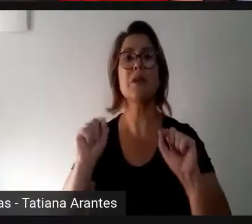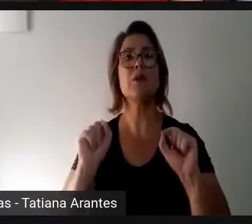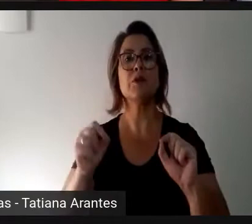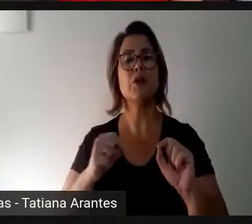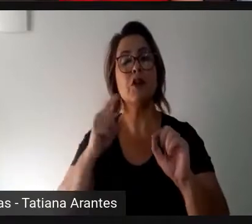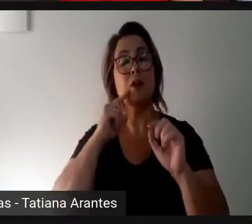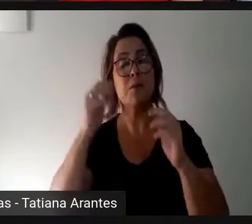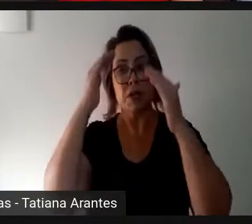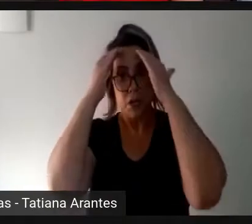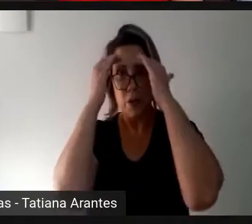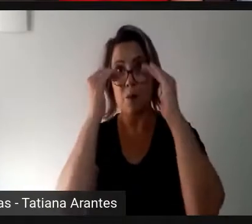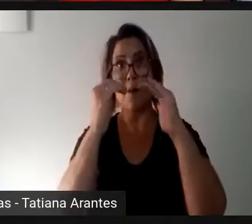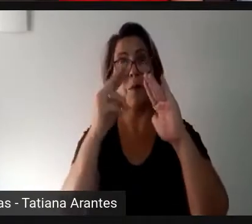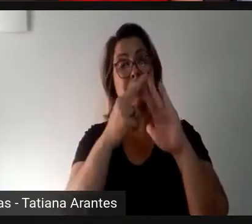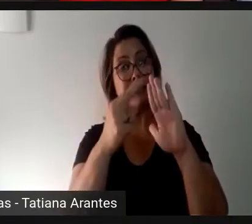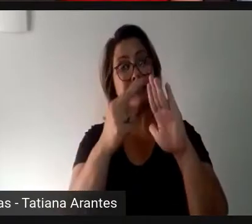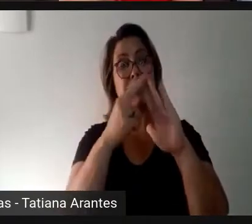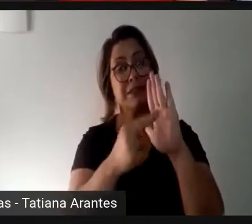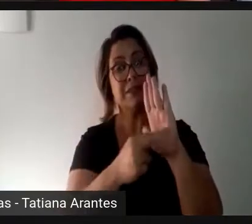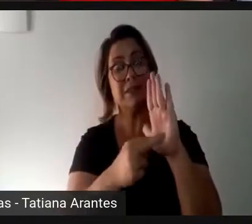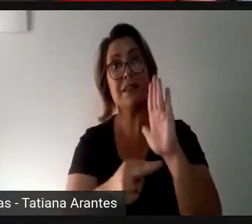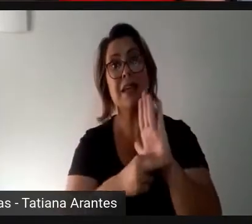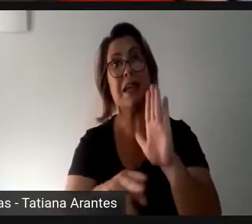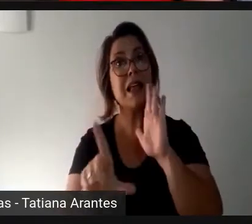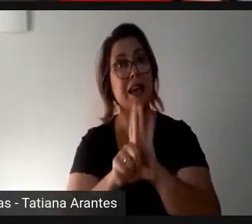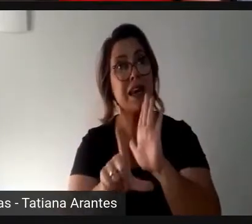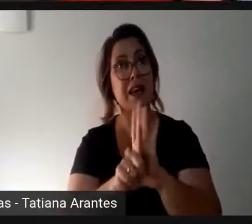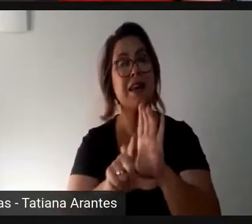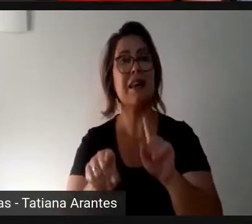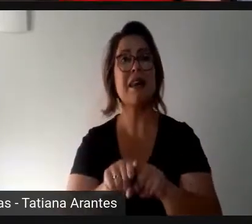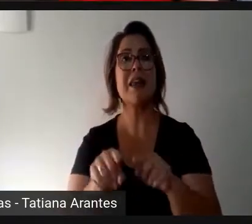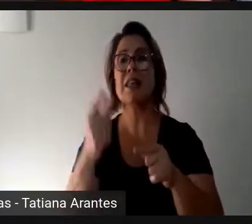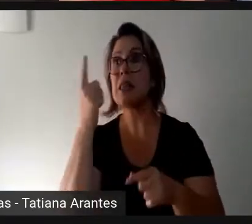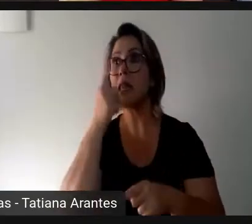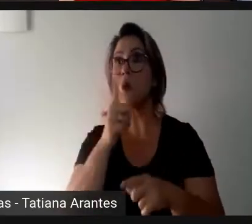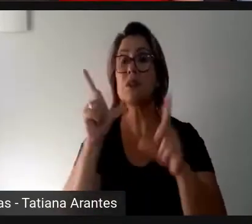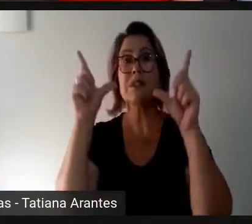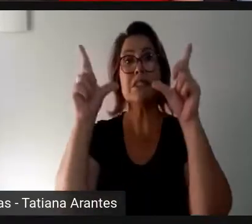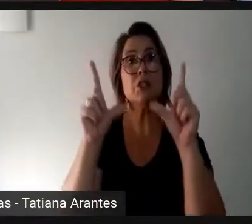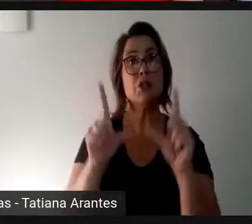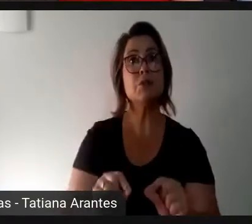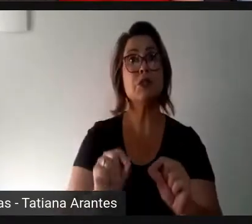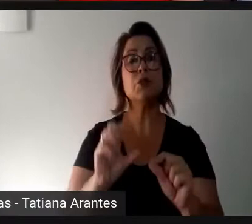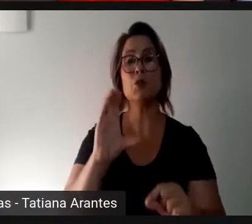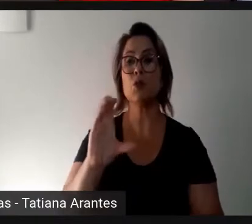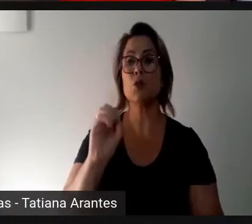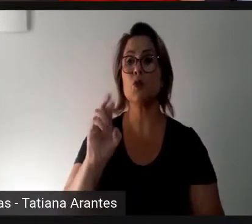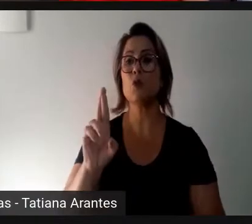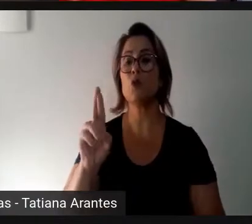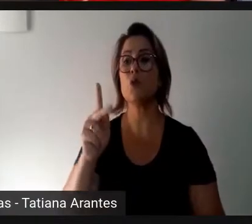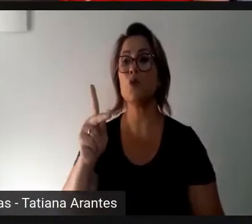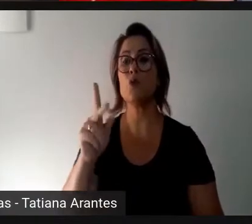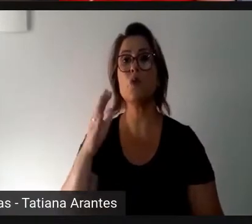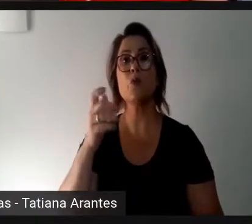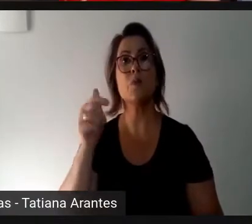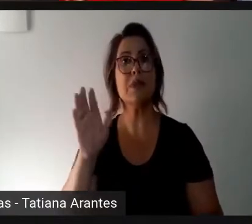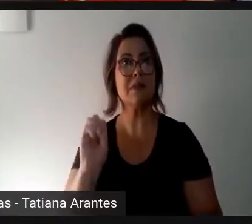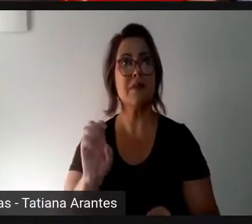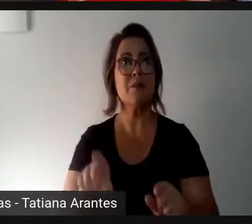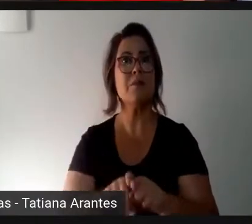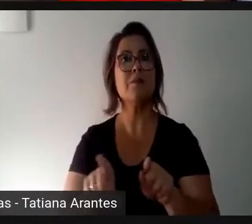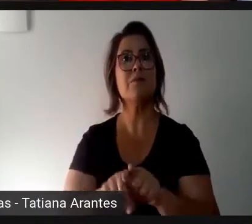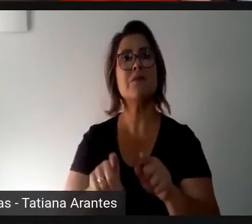já não era possível combater a corrupção? Aí eu vou te falar o seguinte: a lei anticorrupção, ela inova por prever